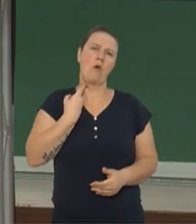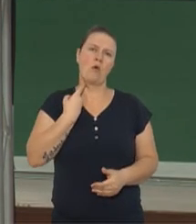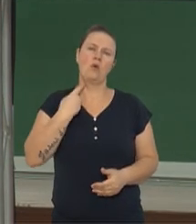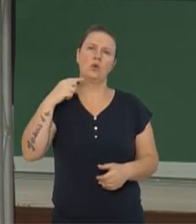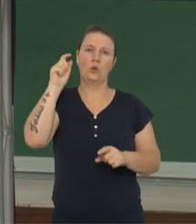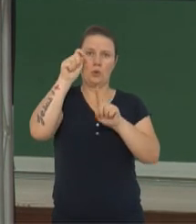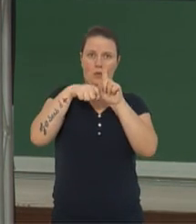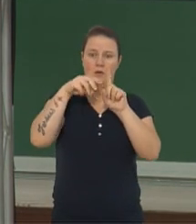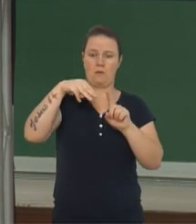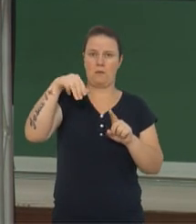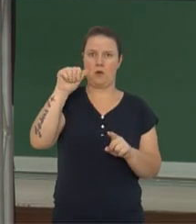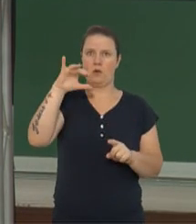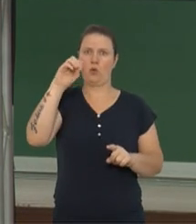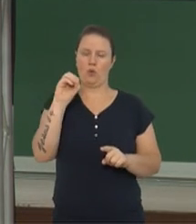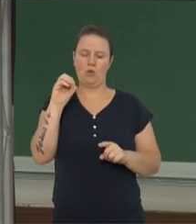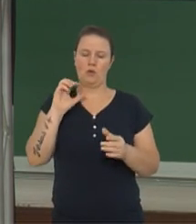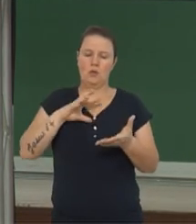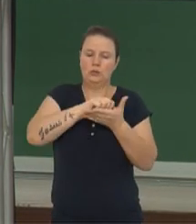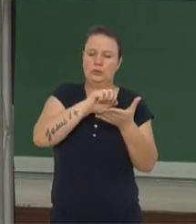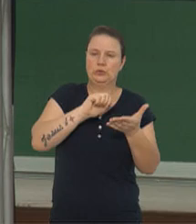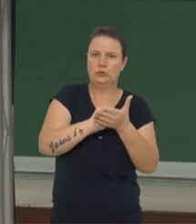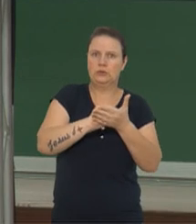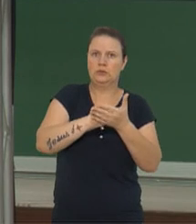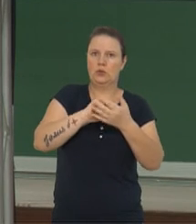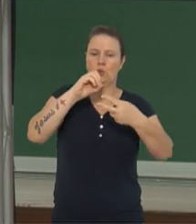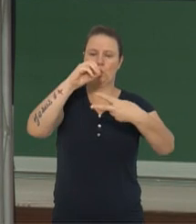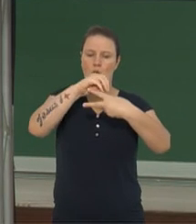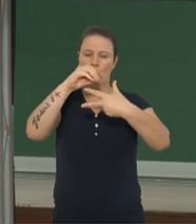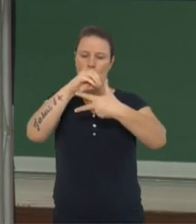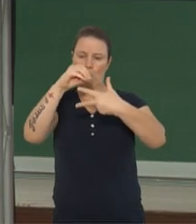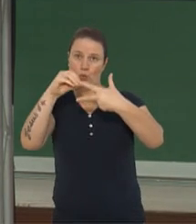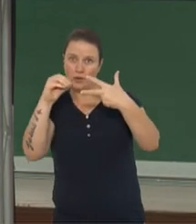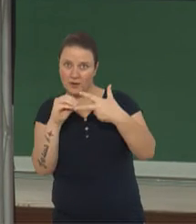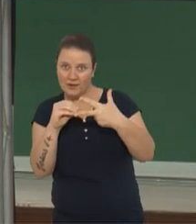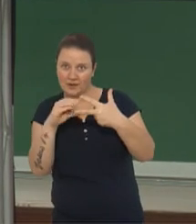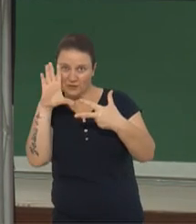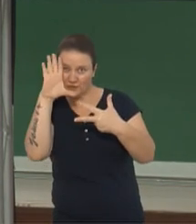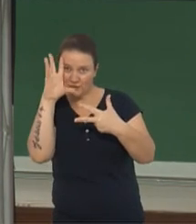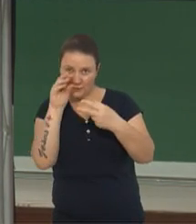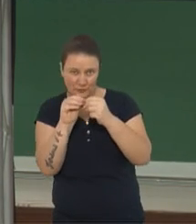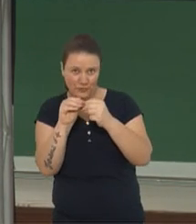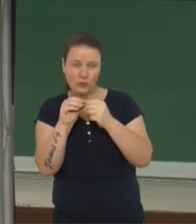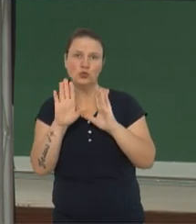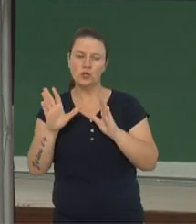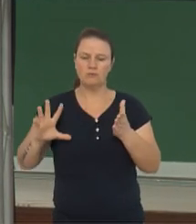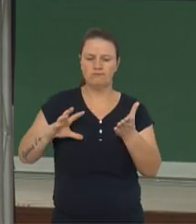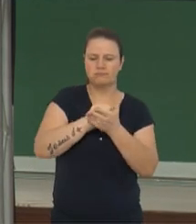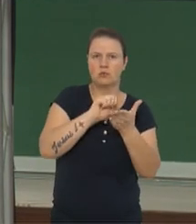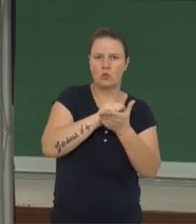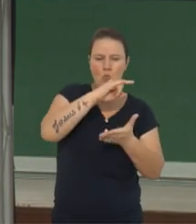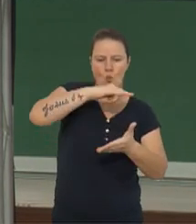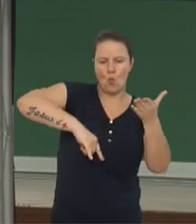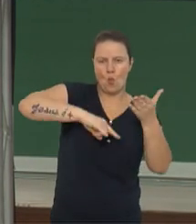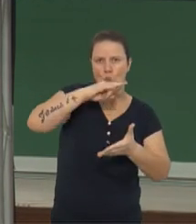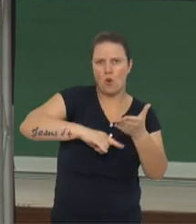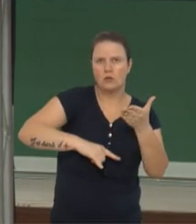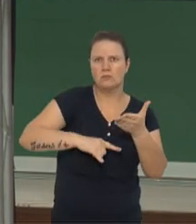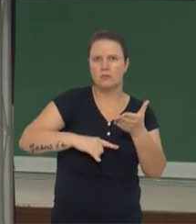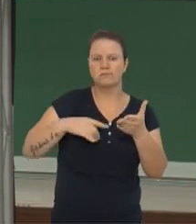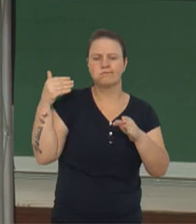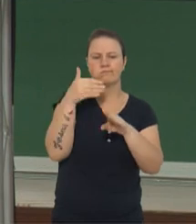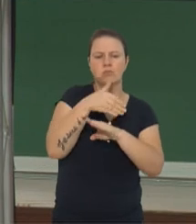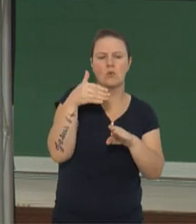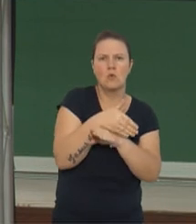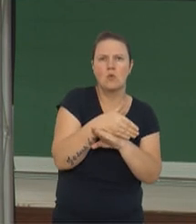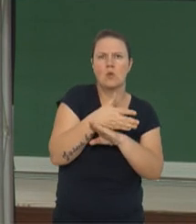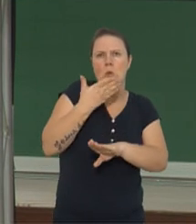Enem, o Exame Nacional do Ensino Médio. Estão ligados nisso? Então, faça sua inscrição, participe, pratique nas